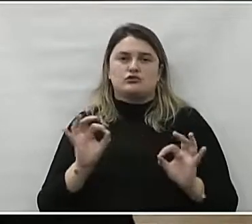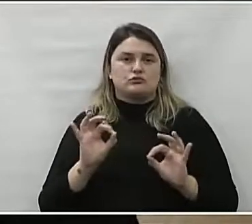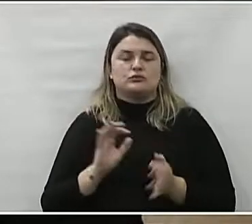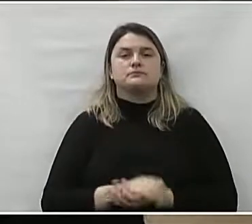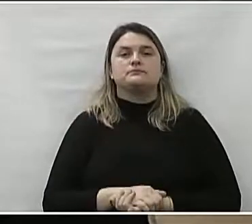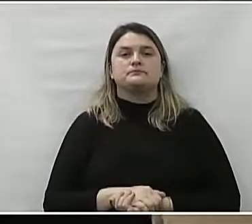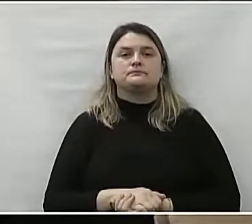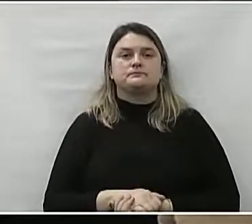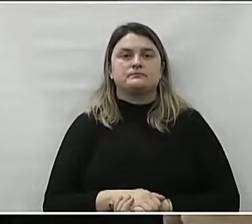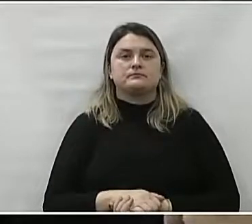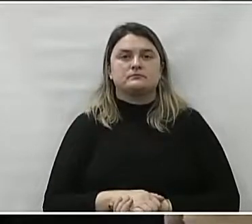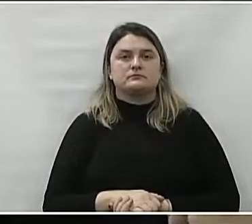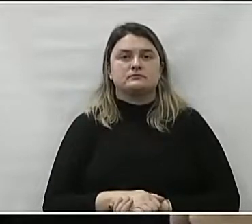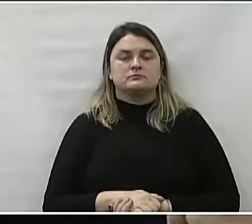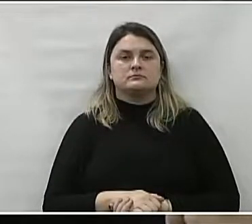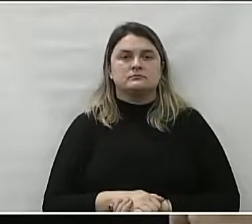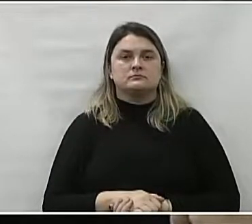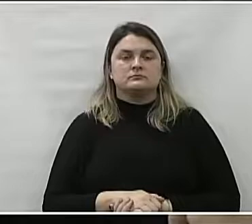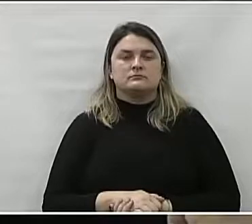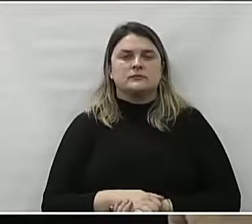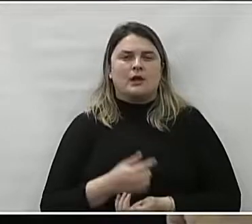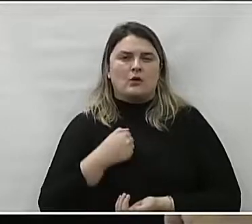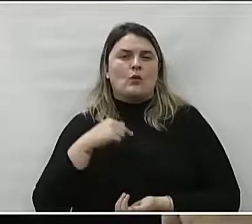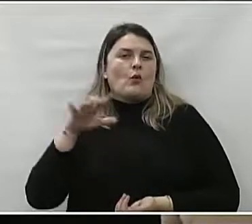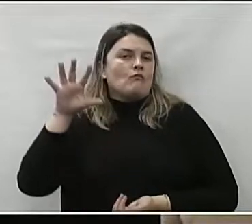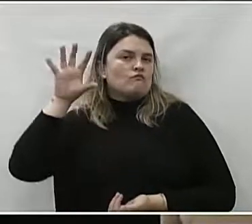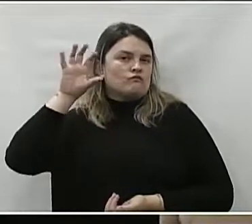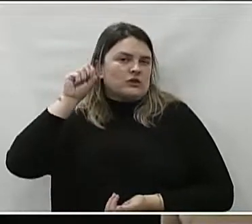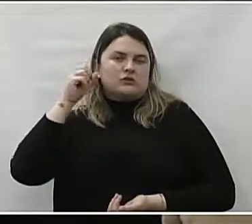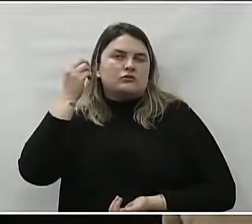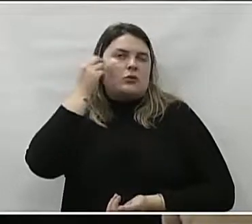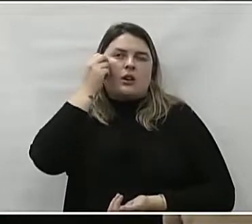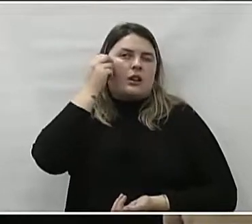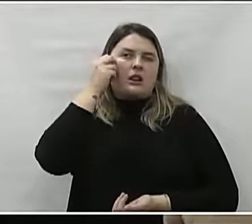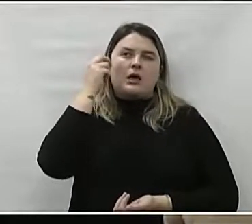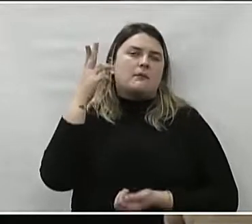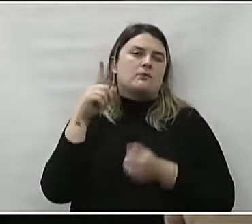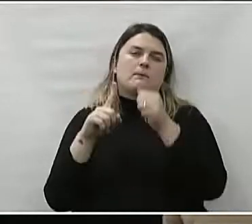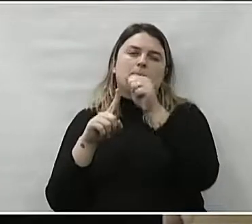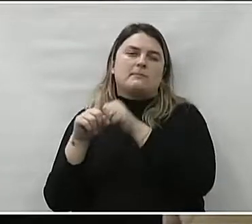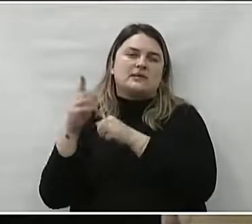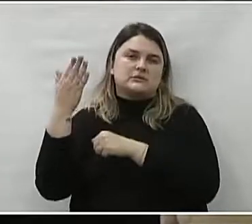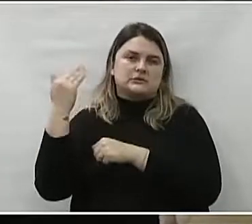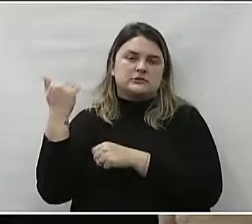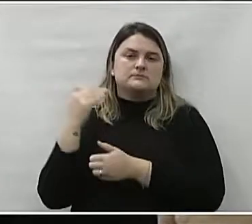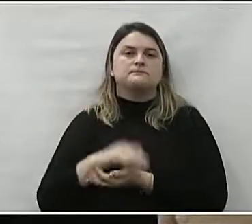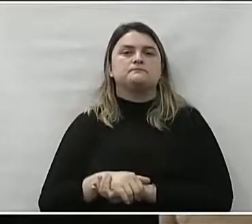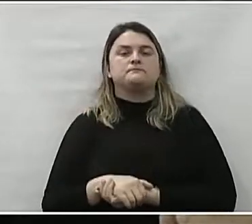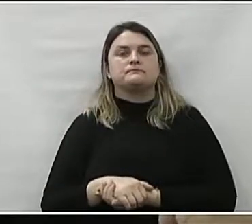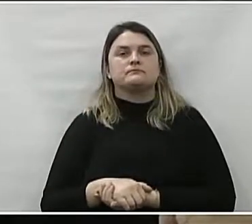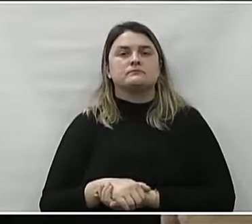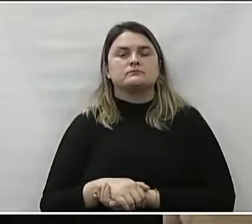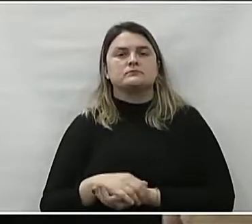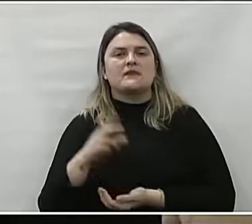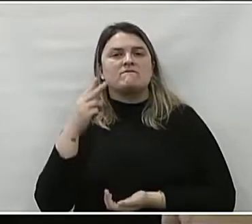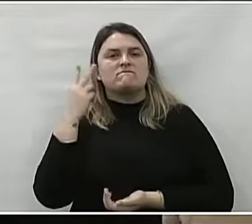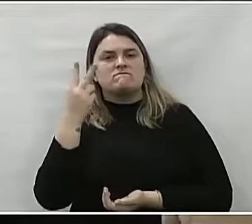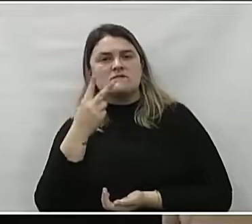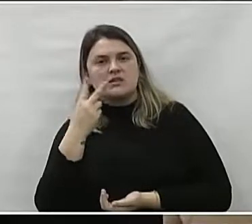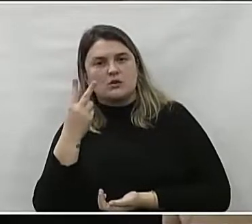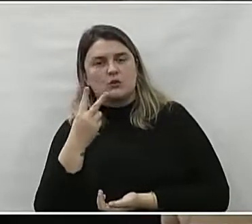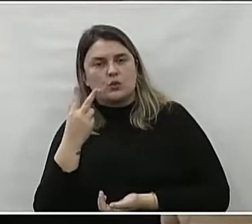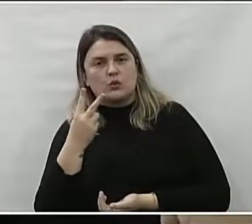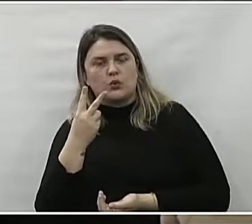Vitória melhor ainda até escutei no não lembro em que que mês aqui dentro dessa casa que um vereador